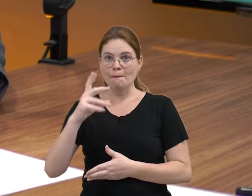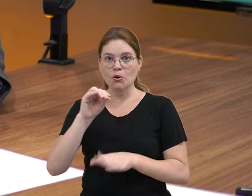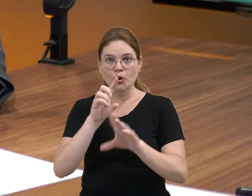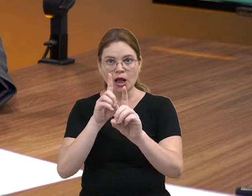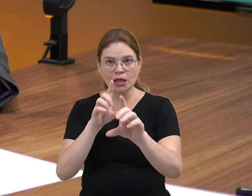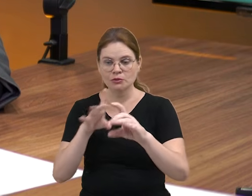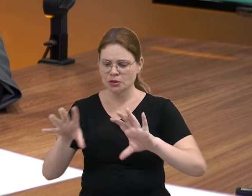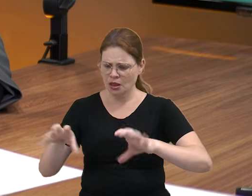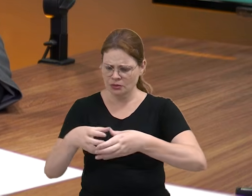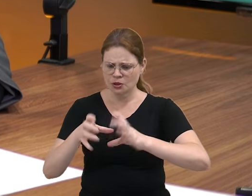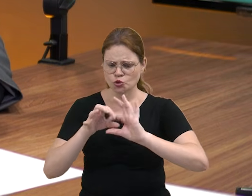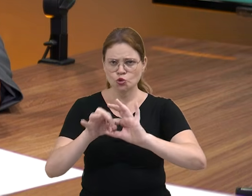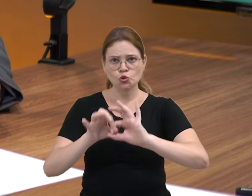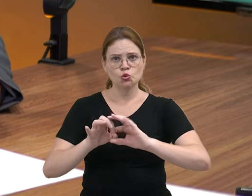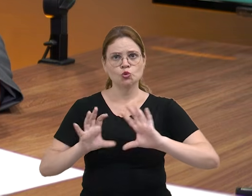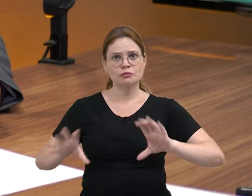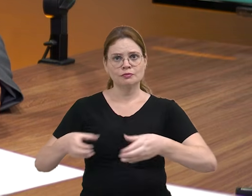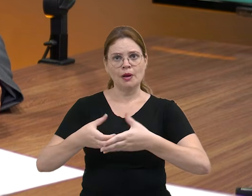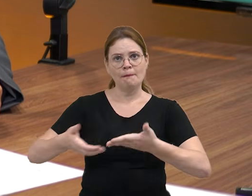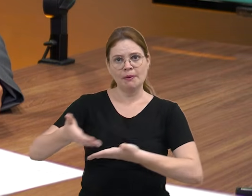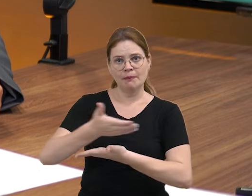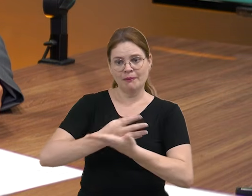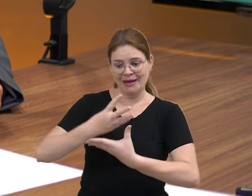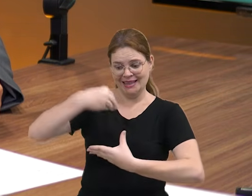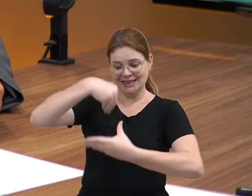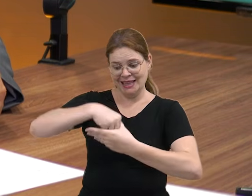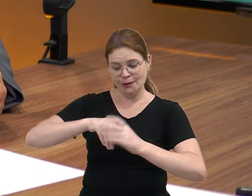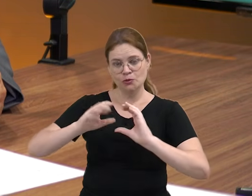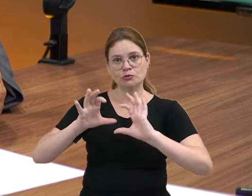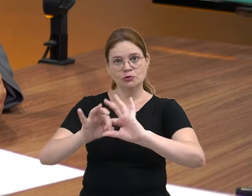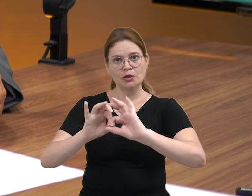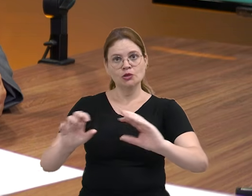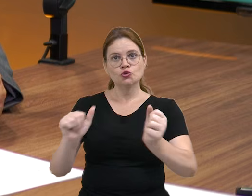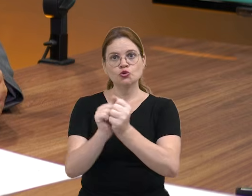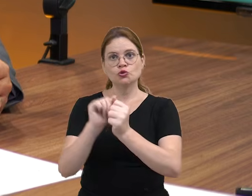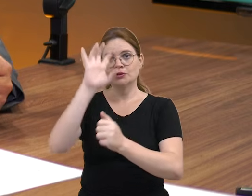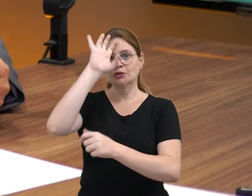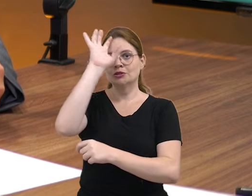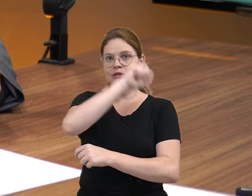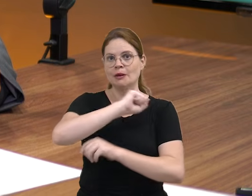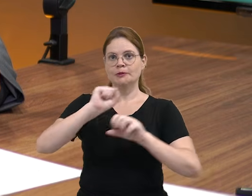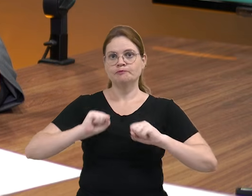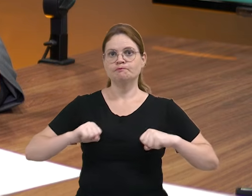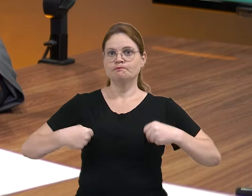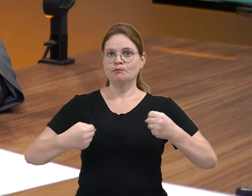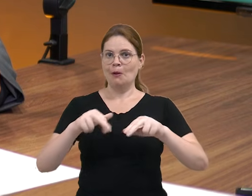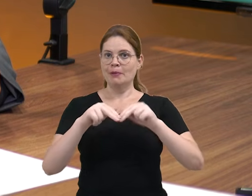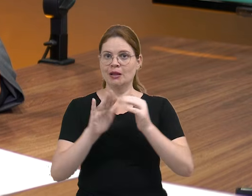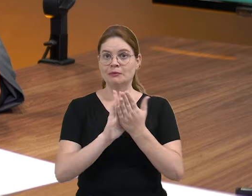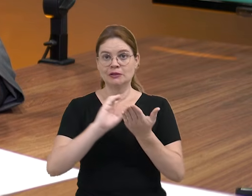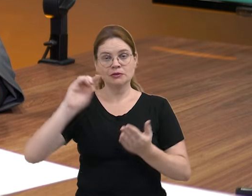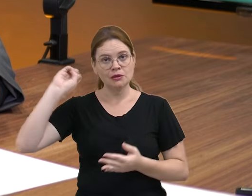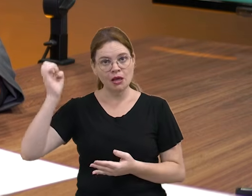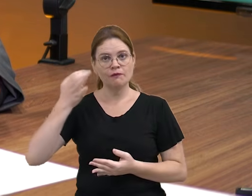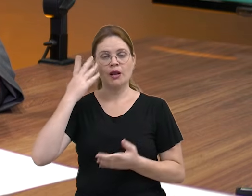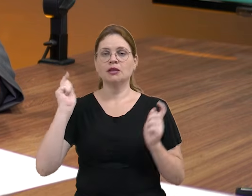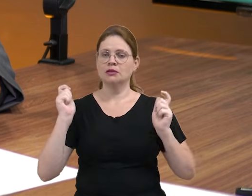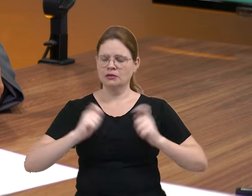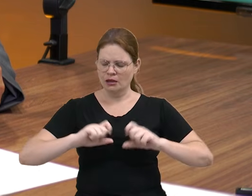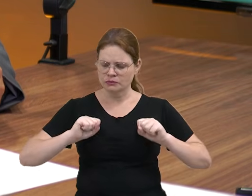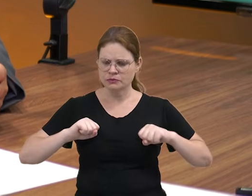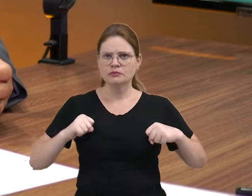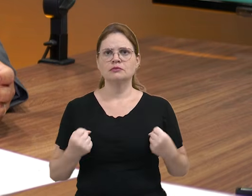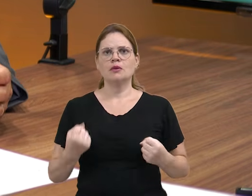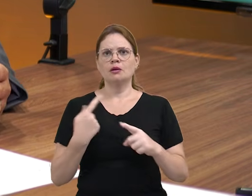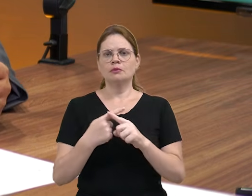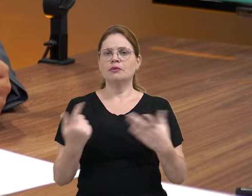vive da palavra do Senhor, alimenta da palavra dele, que é o Senhor Jesus, você é sustentado. A